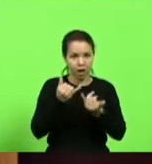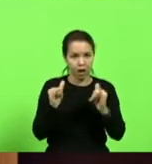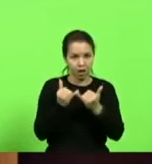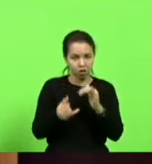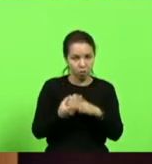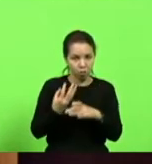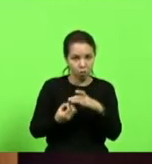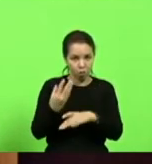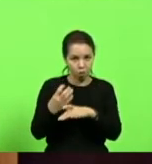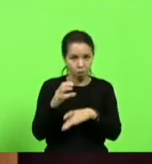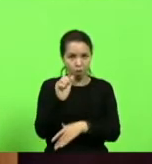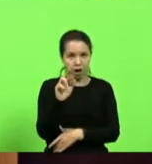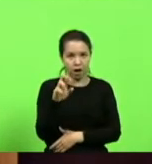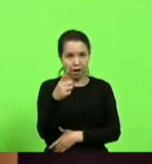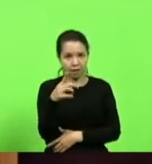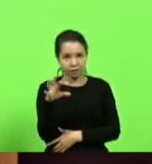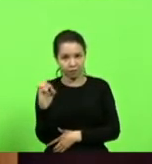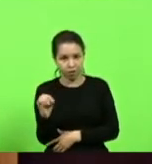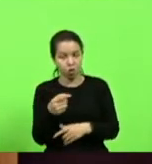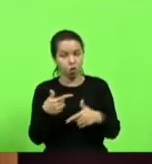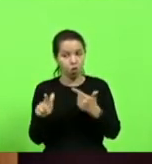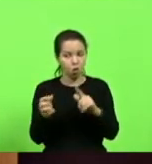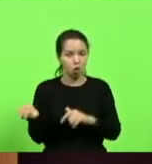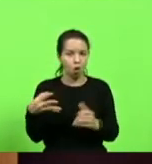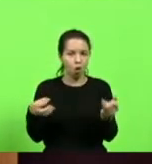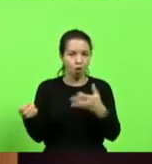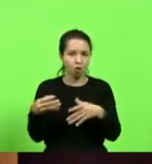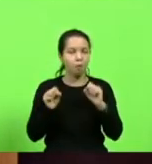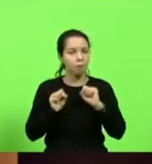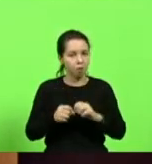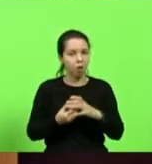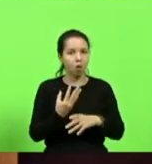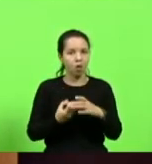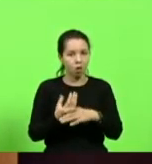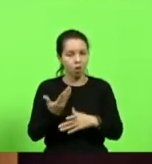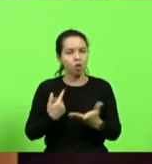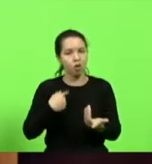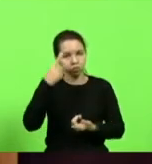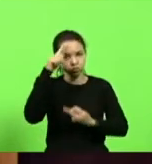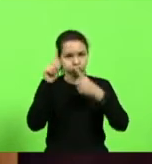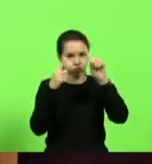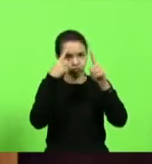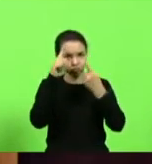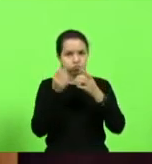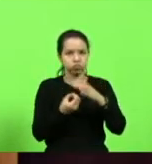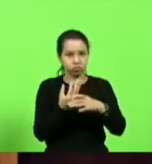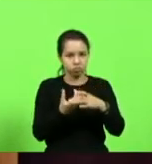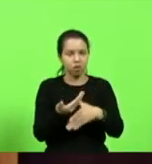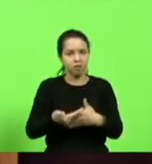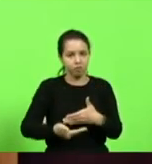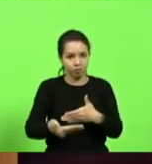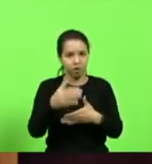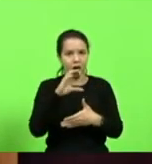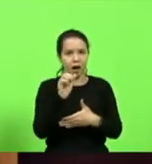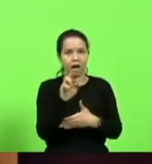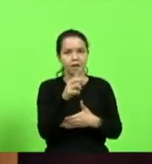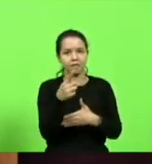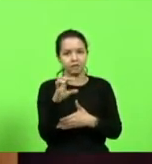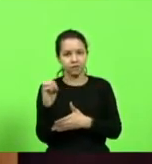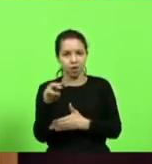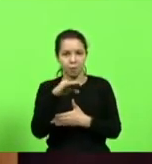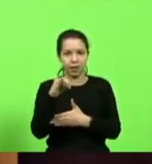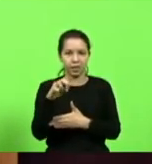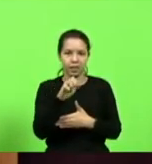outro lado, novos produtos podem surgir. Vamos ter criatividade a partir do carvão mineral.